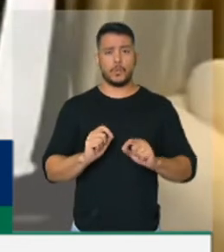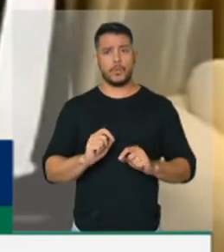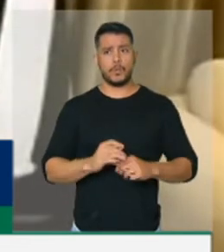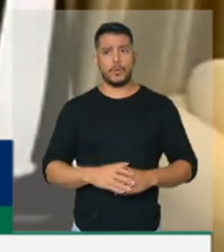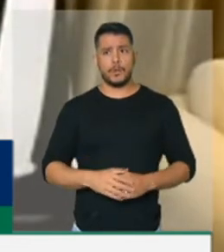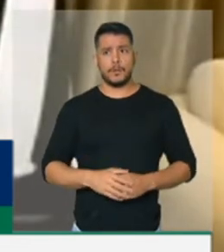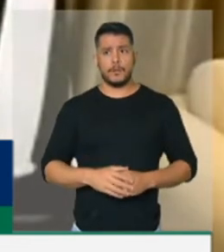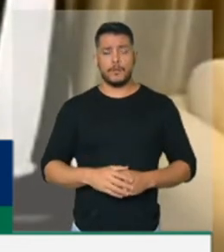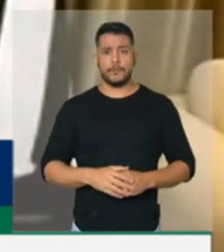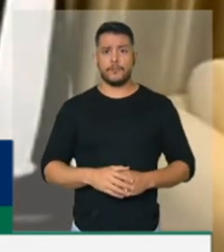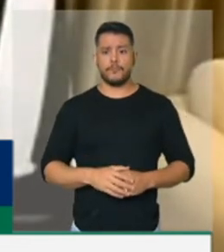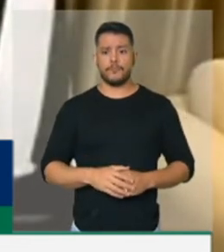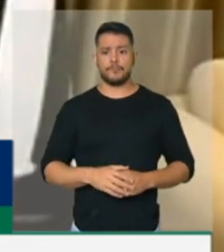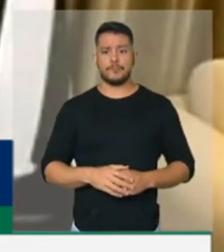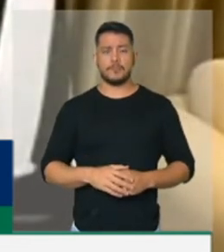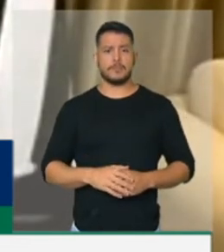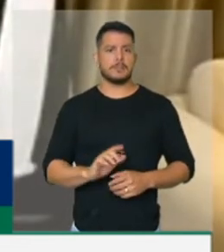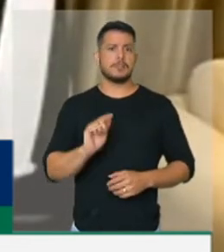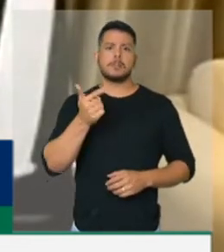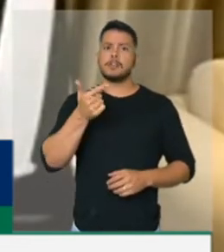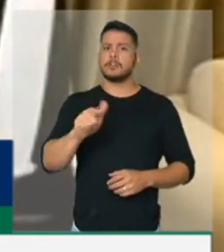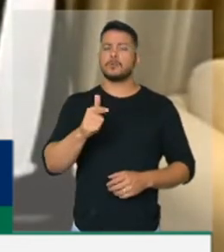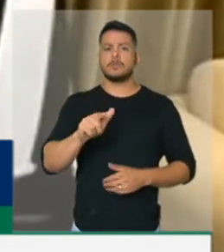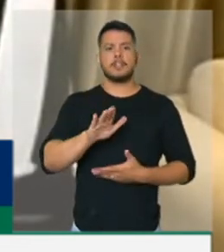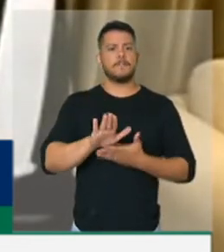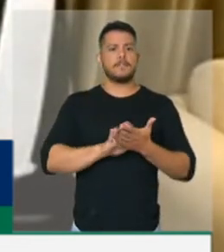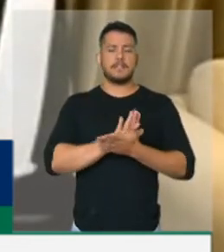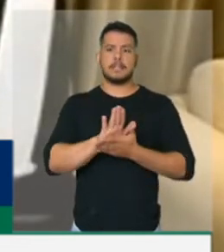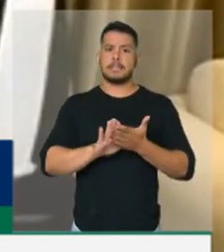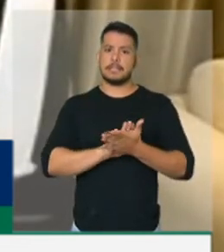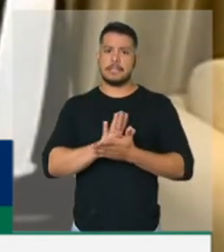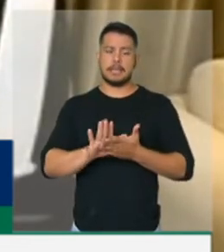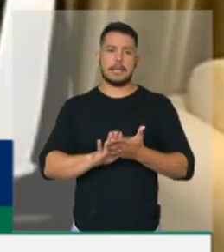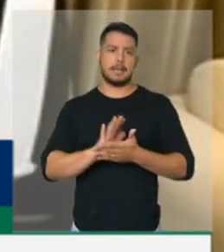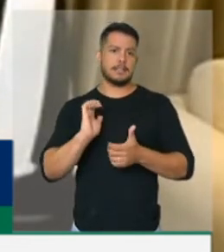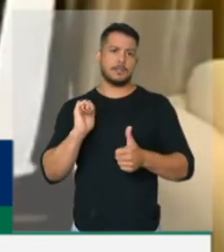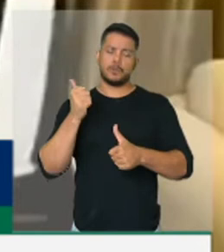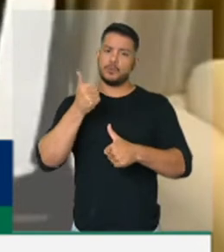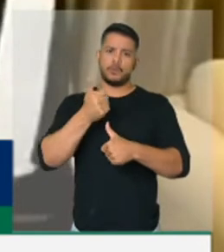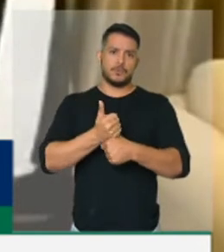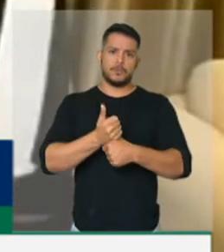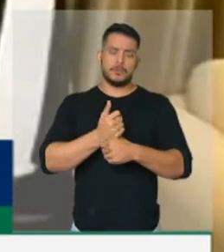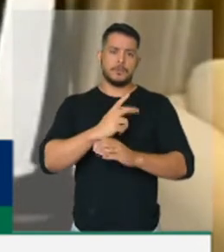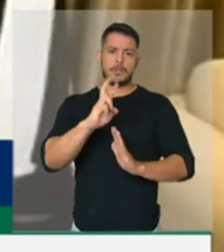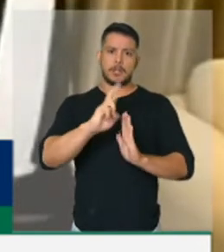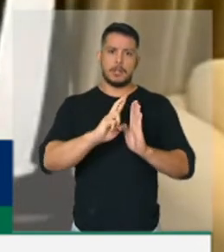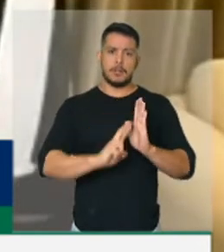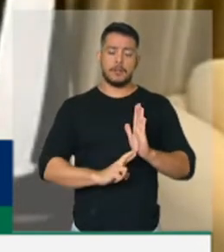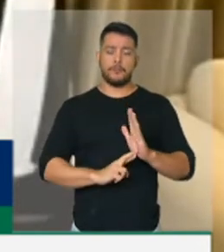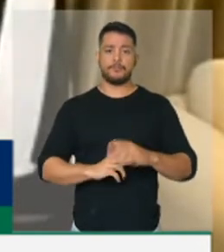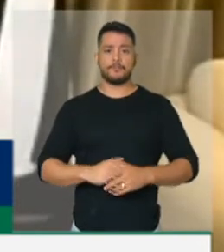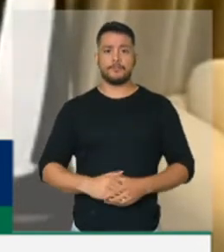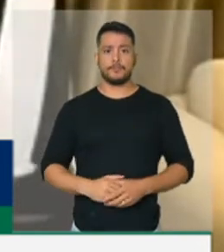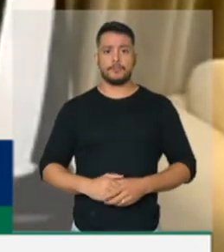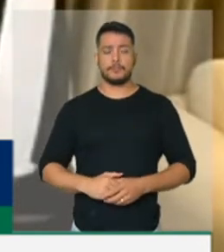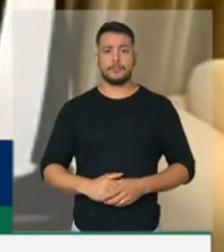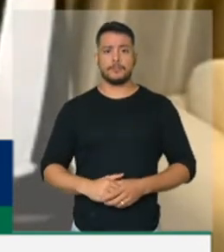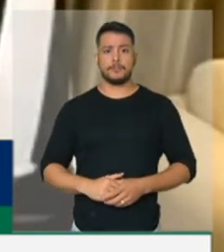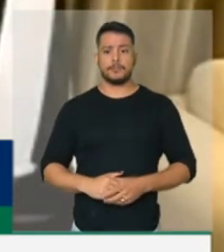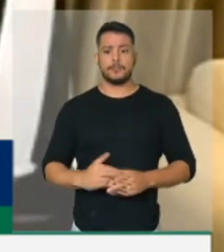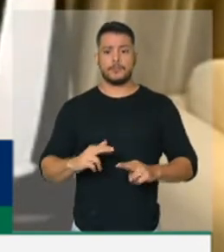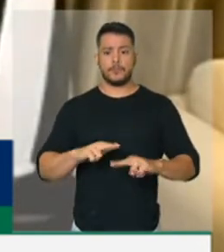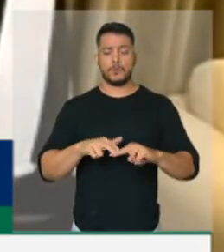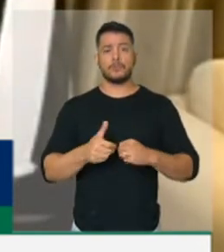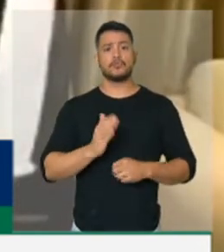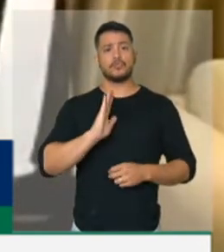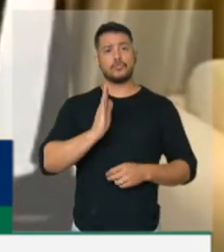sê-lo, não configurou nenhuma das hipóteses que autorizam a substituição de relatoria, conforme decisão proferida na questão